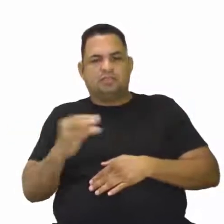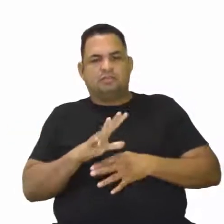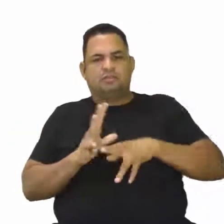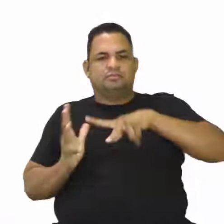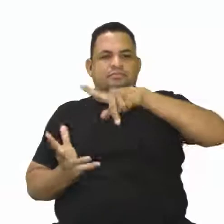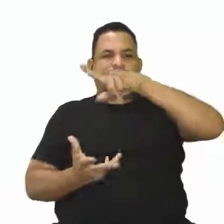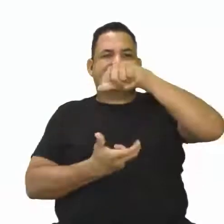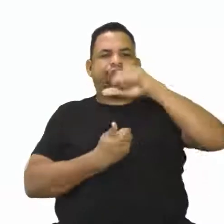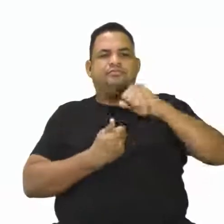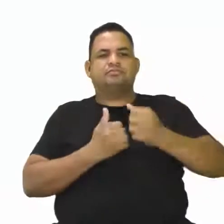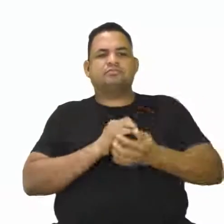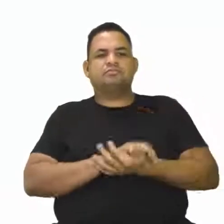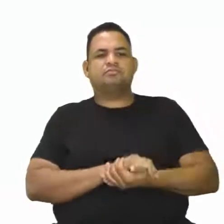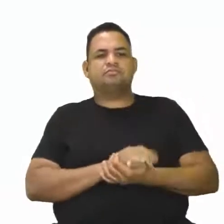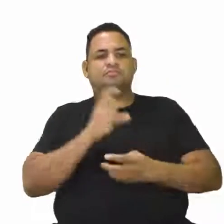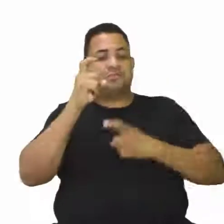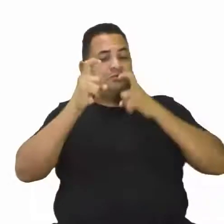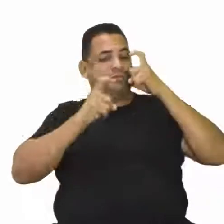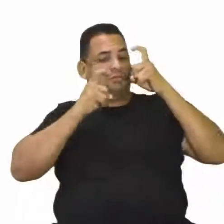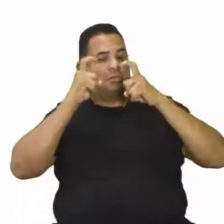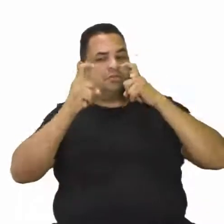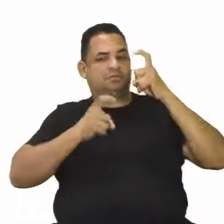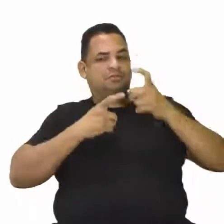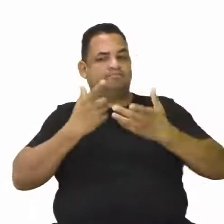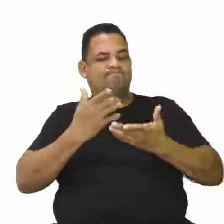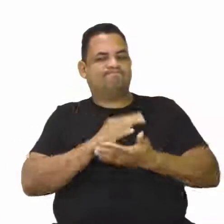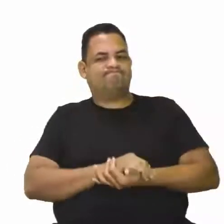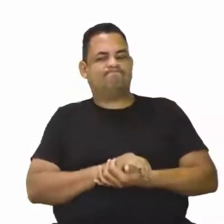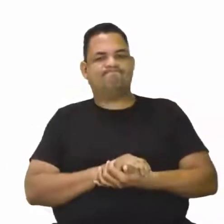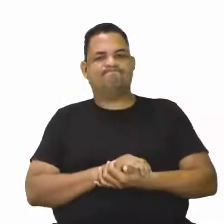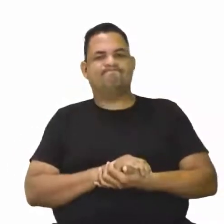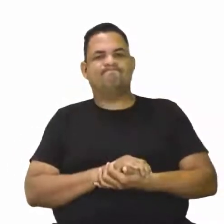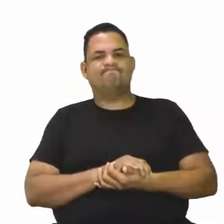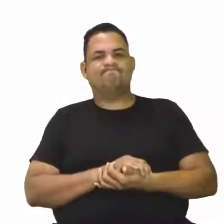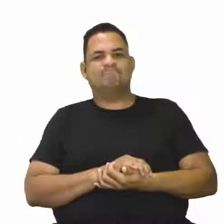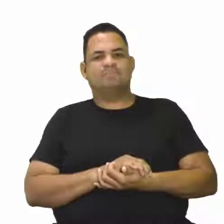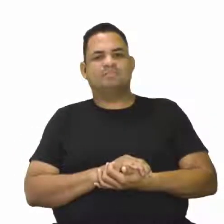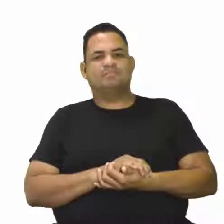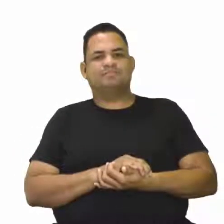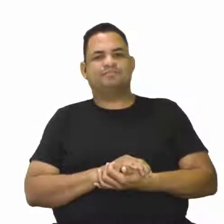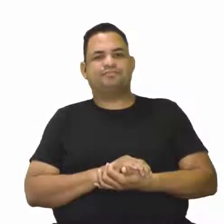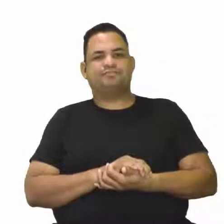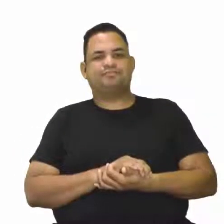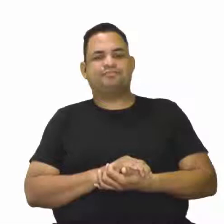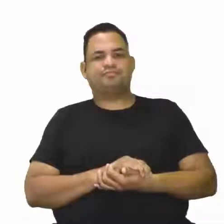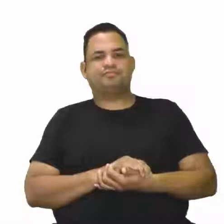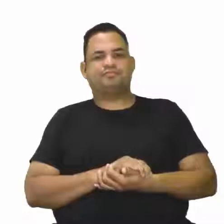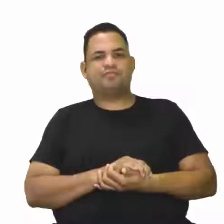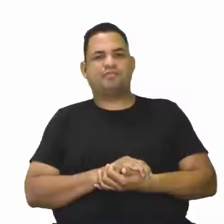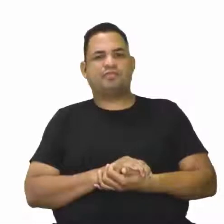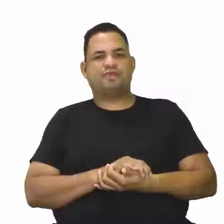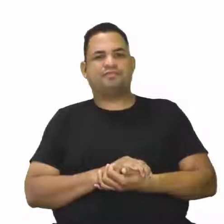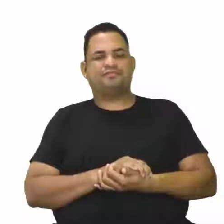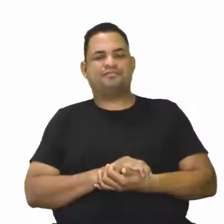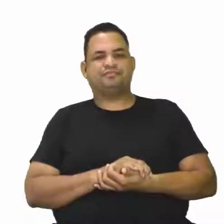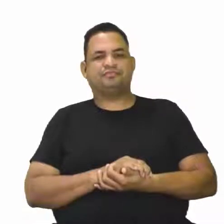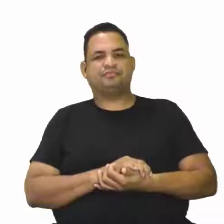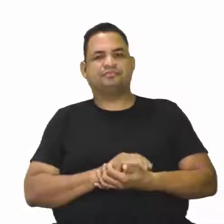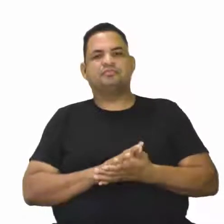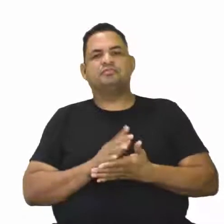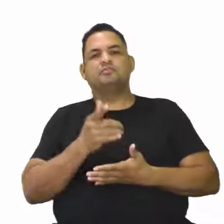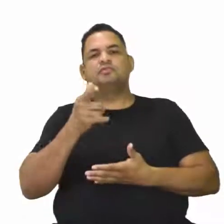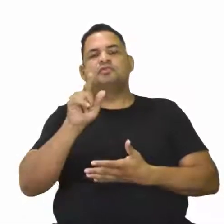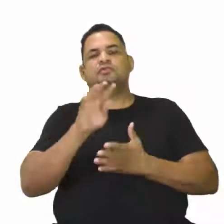mundo, sabia, gente? Isso é muito preocupante. Vamos lá para o próximo texto? Então vamos lá. Um outro